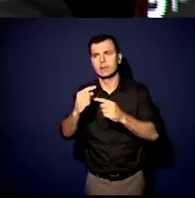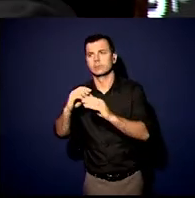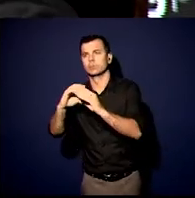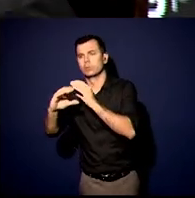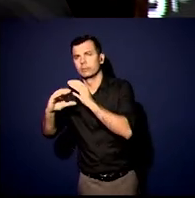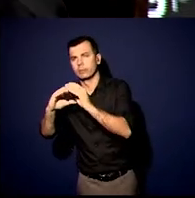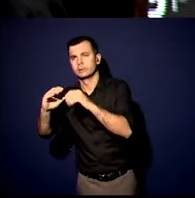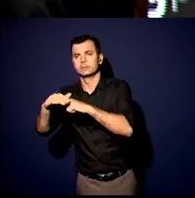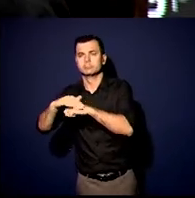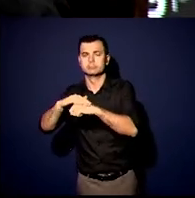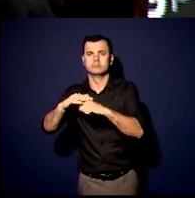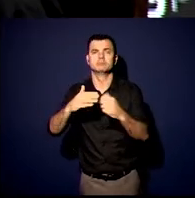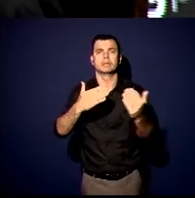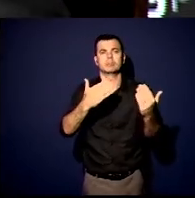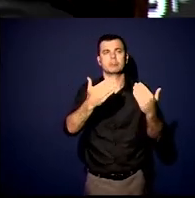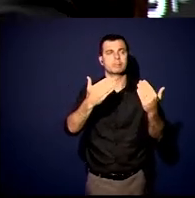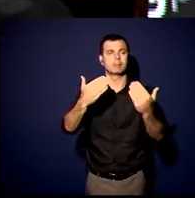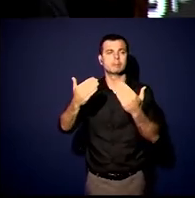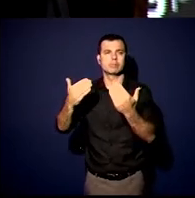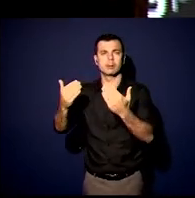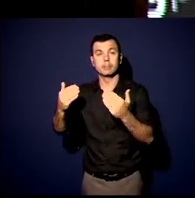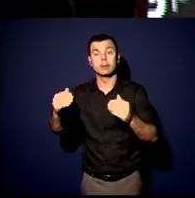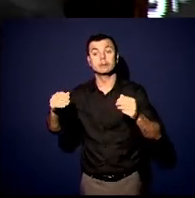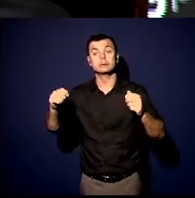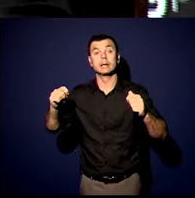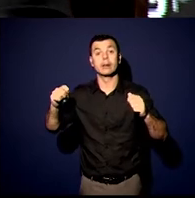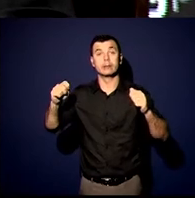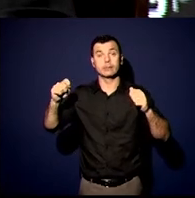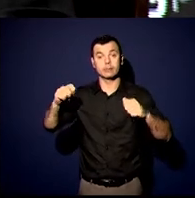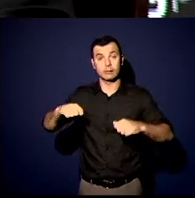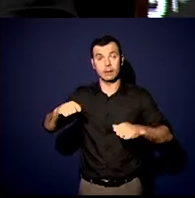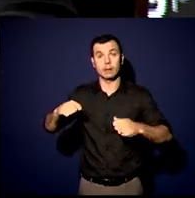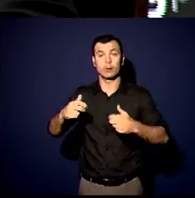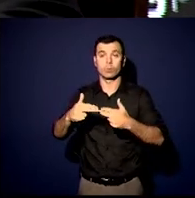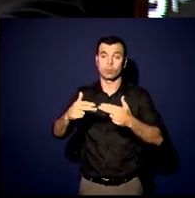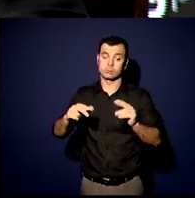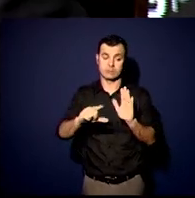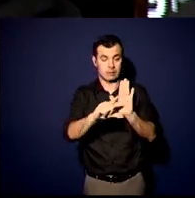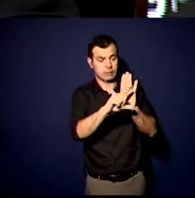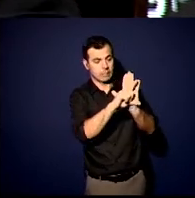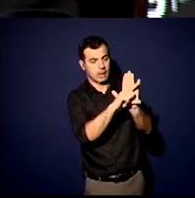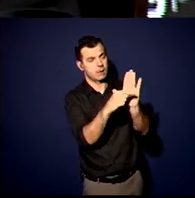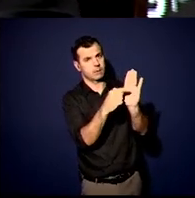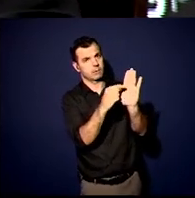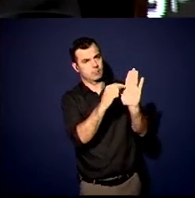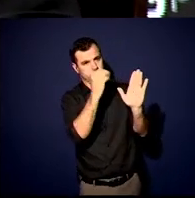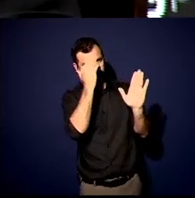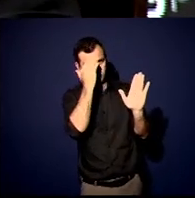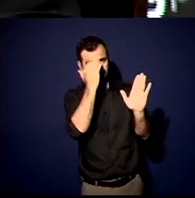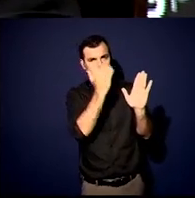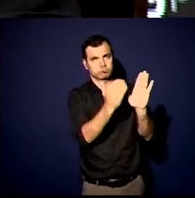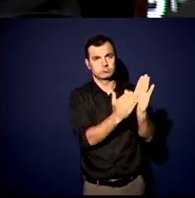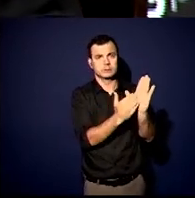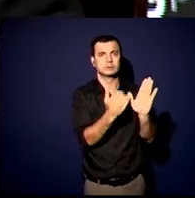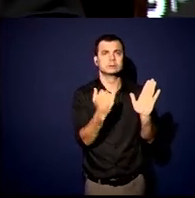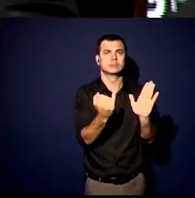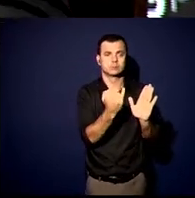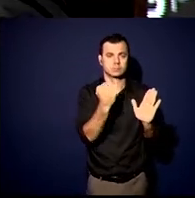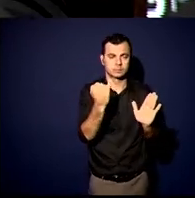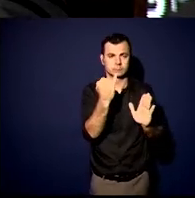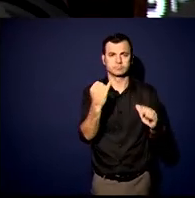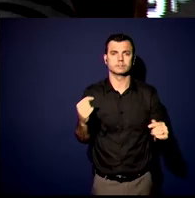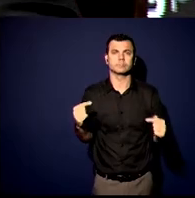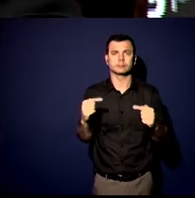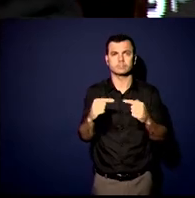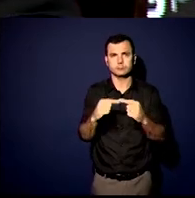de ponderação para que exatamente haja a incidência da autoridade da Lei e ao mesmo tempo haja esse ambiente institucional para